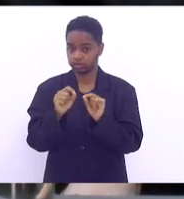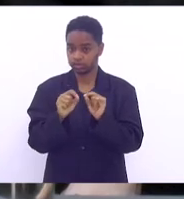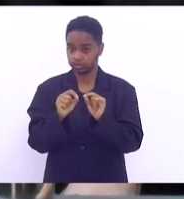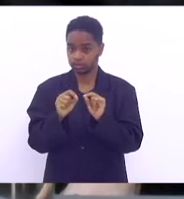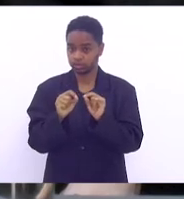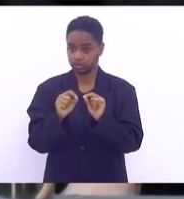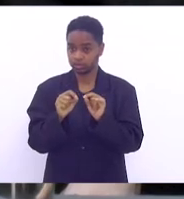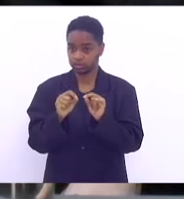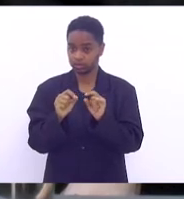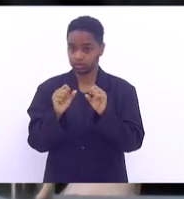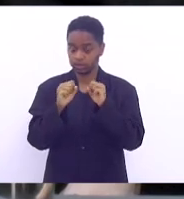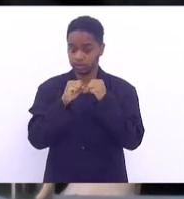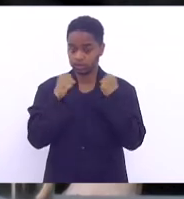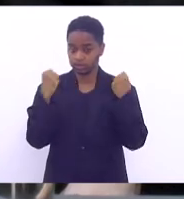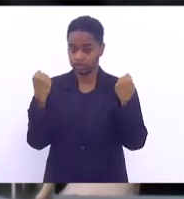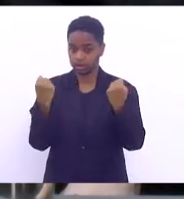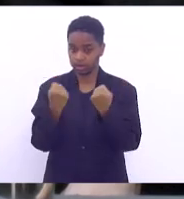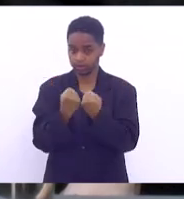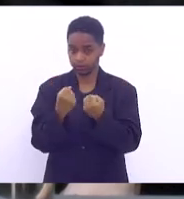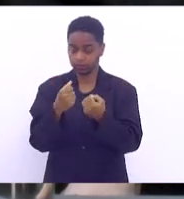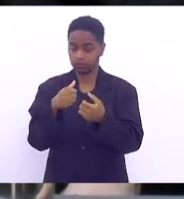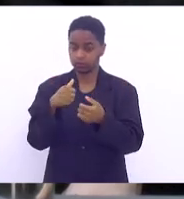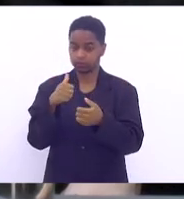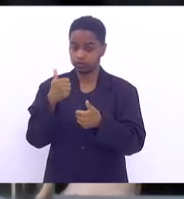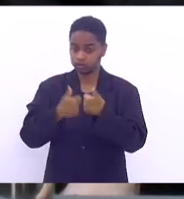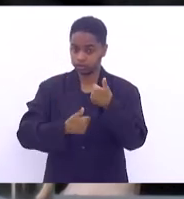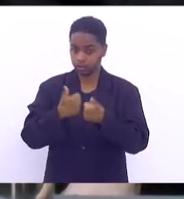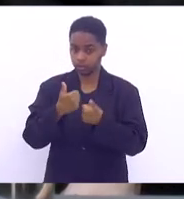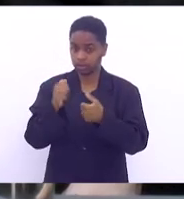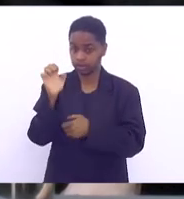de futebol, da Europa